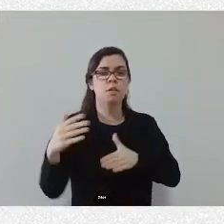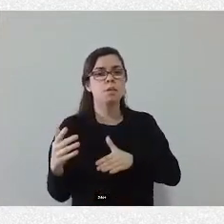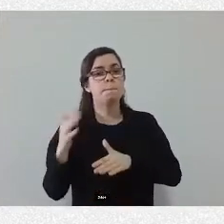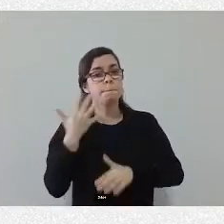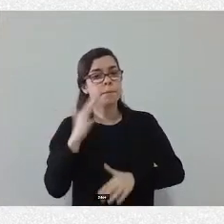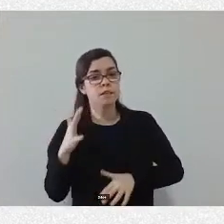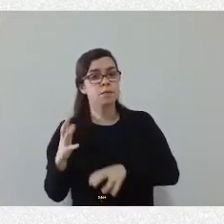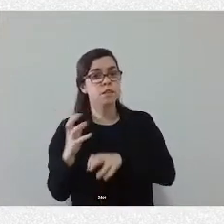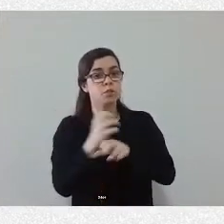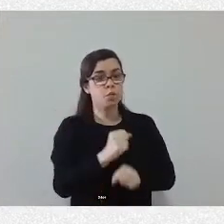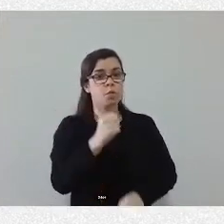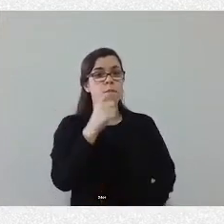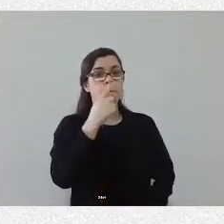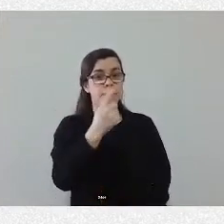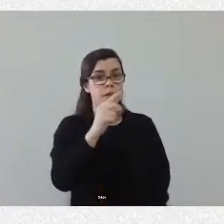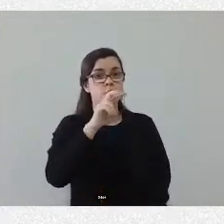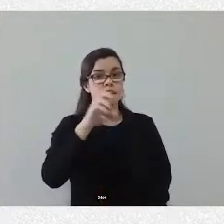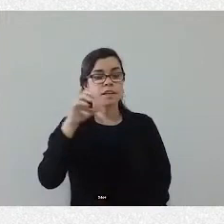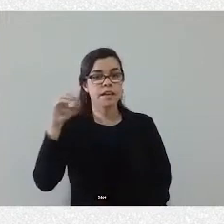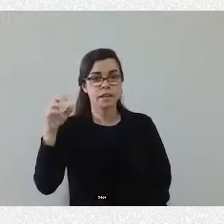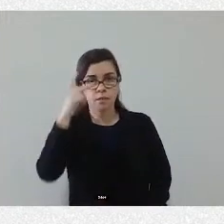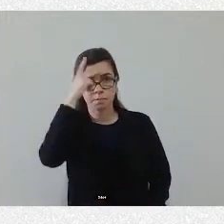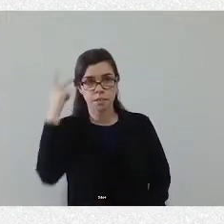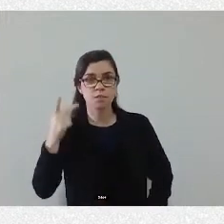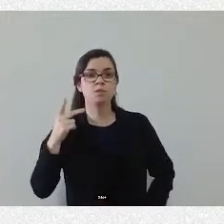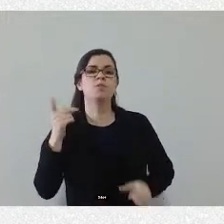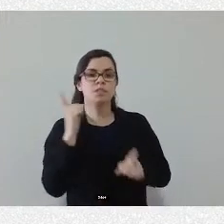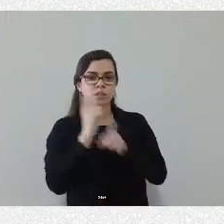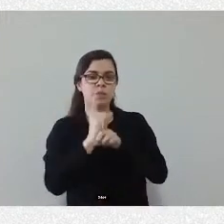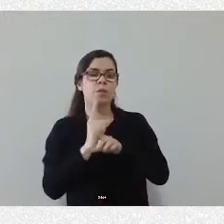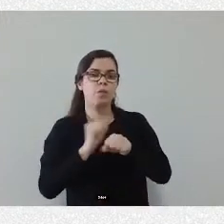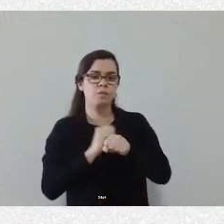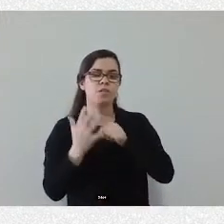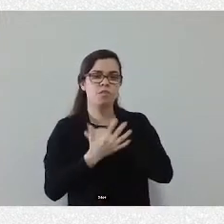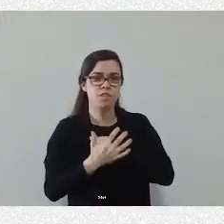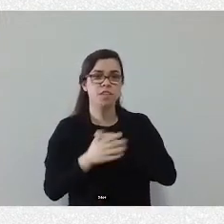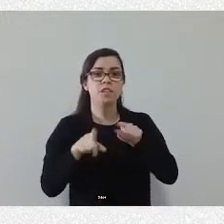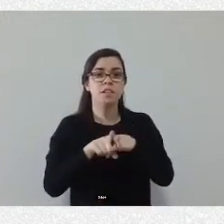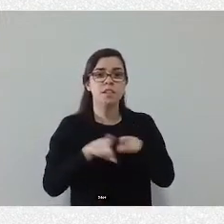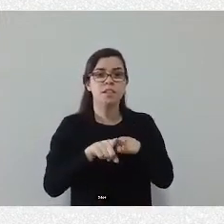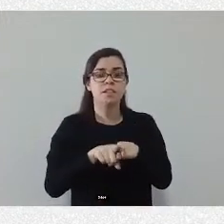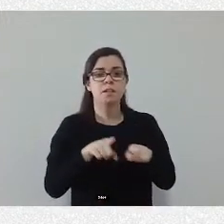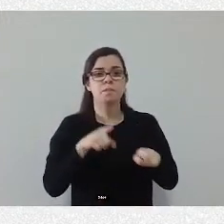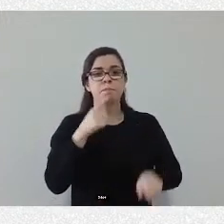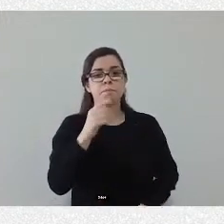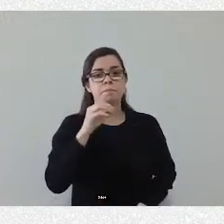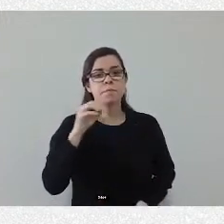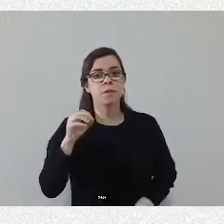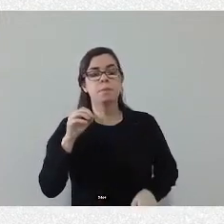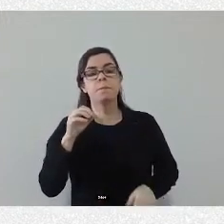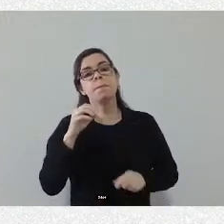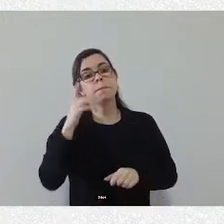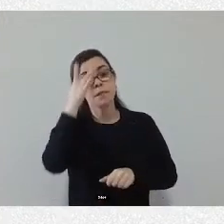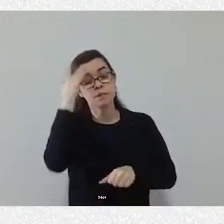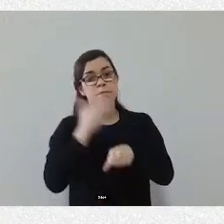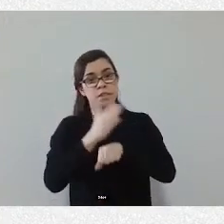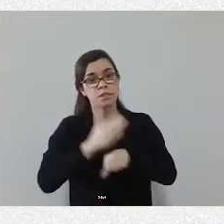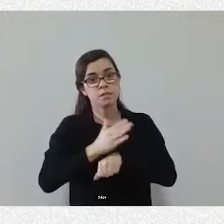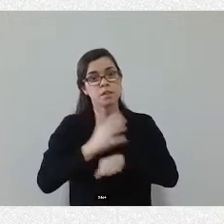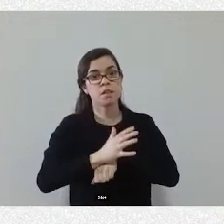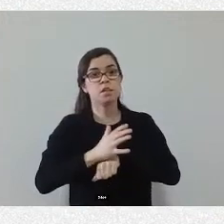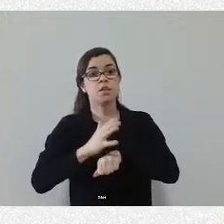com diagnóstico de Covid e cerca de 3.000 participantes sem o diagnóstico de Covid. São os controles,